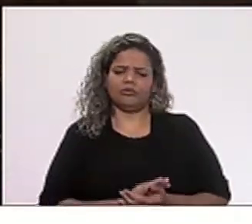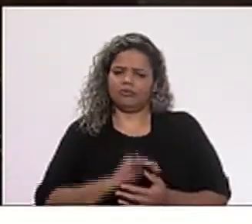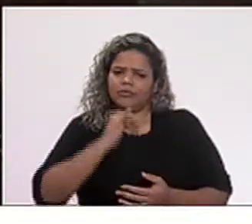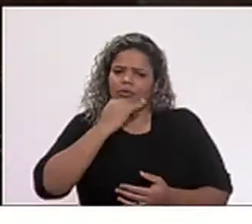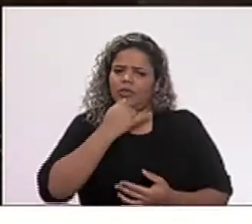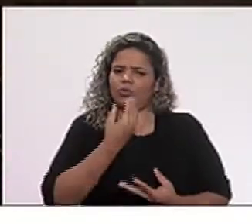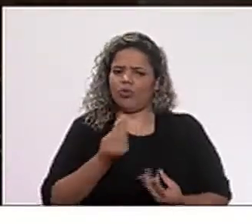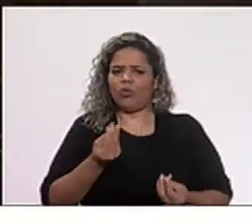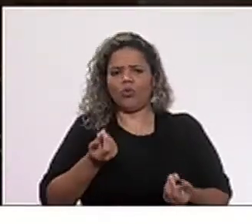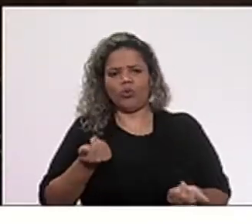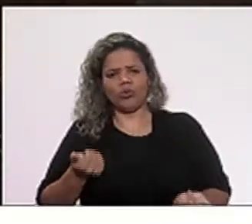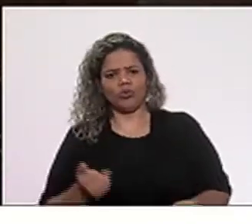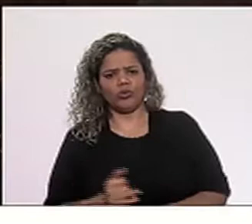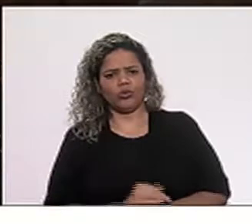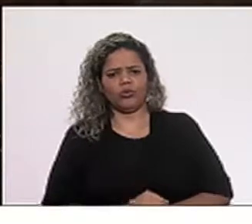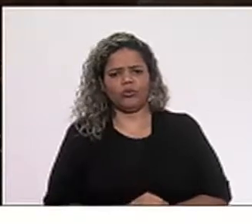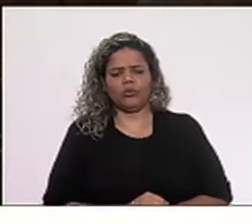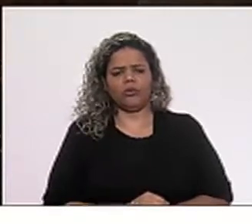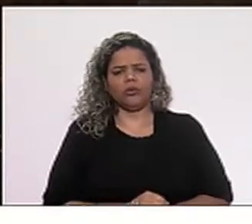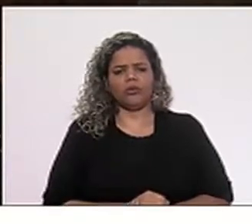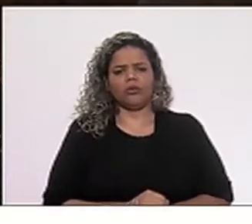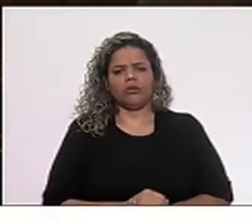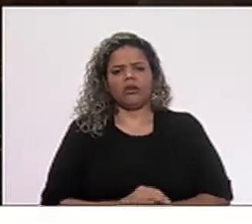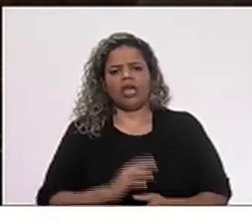lamentavelmente, né?